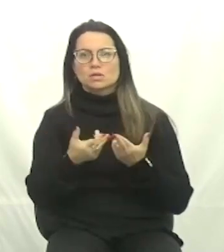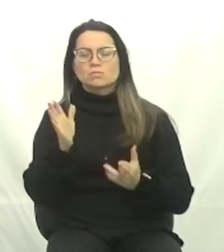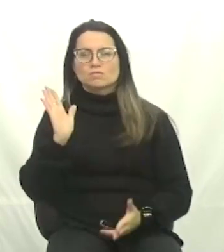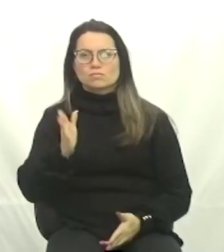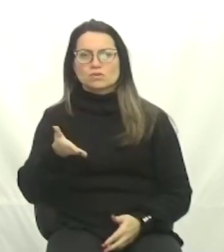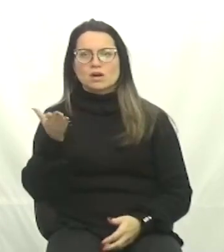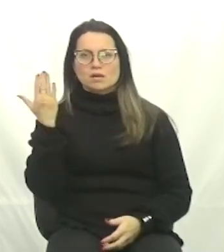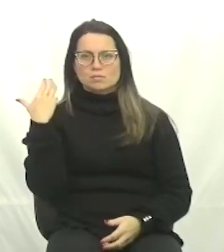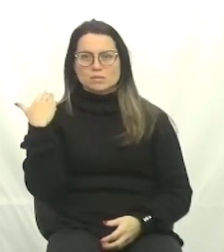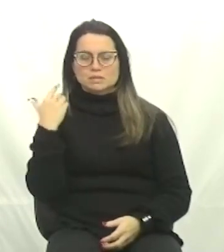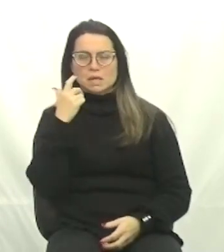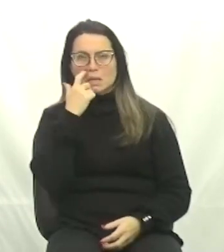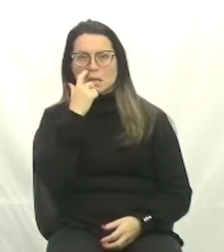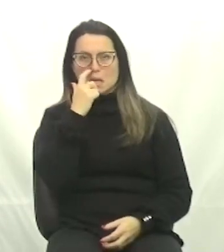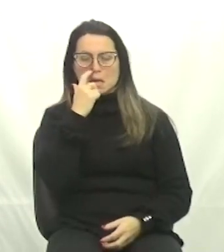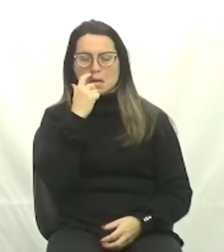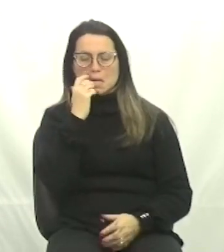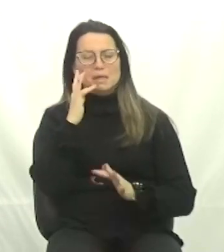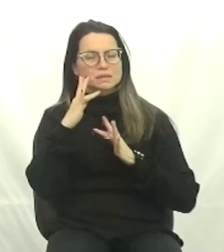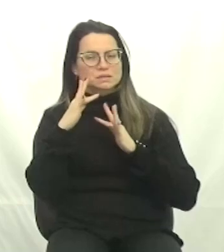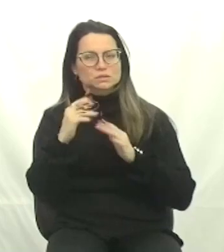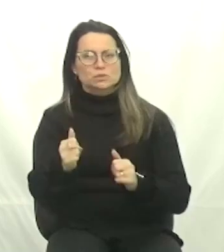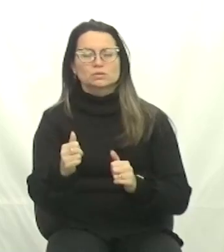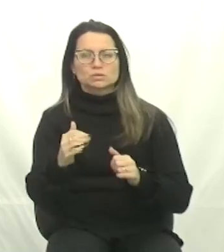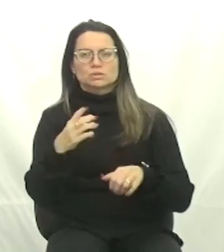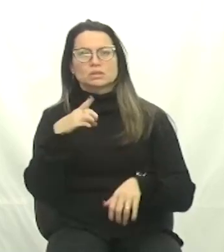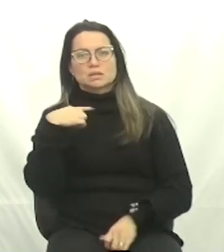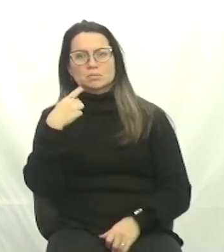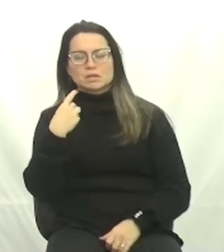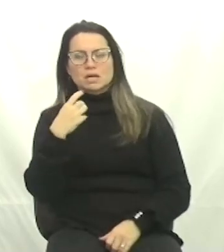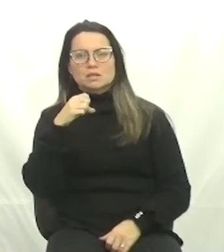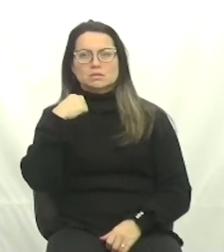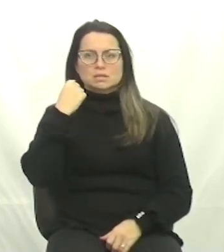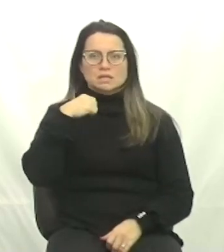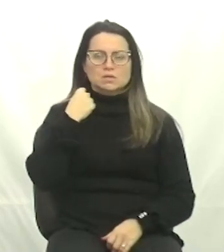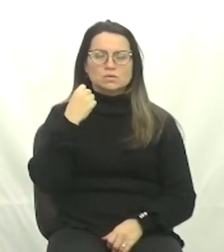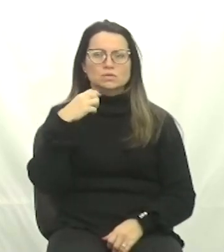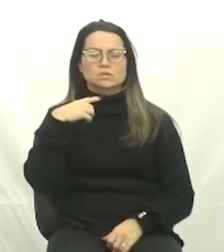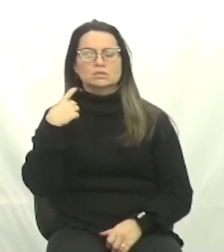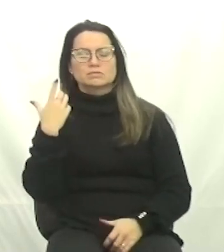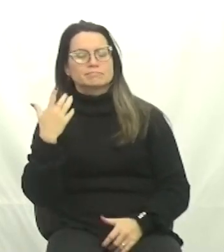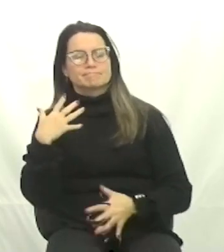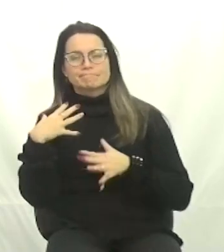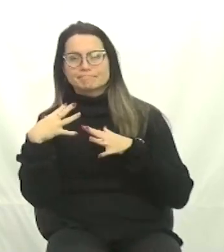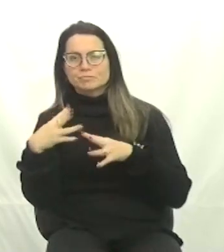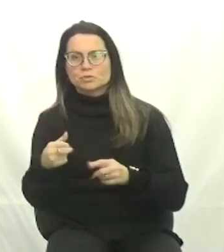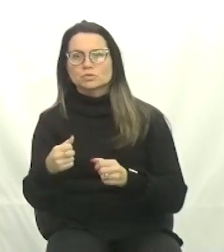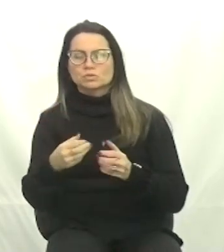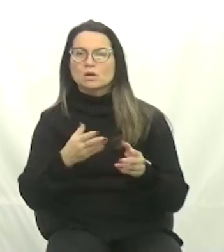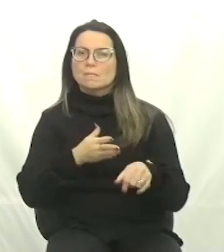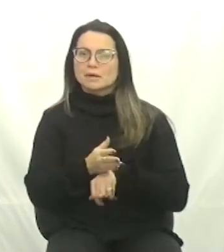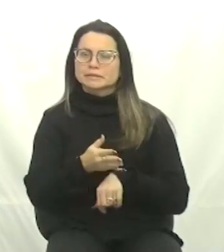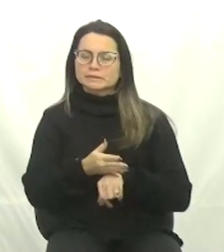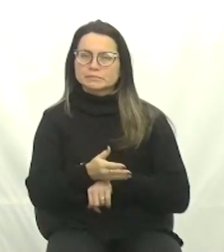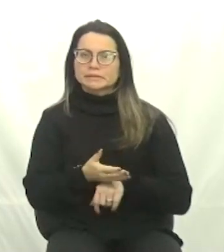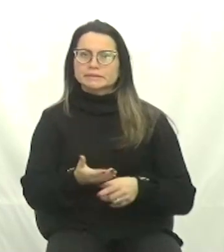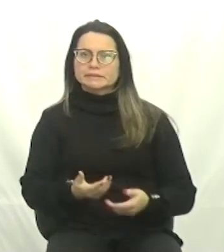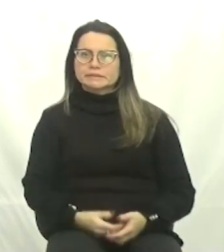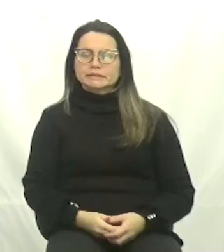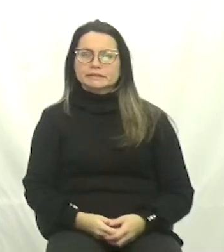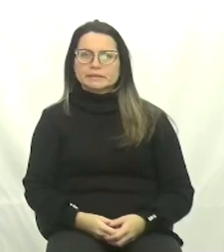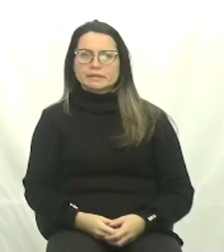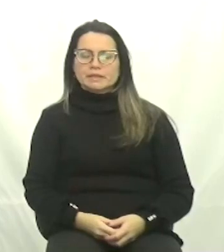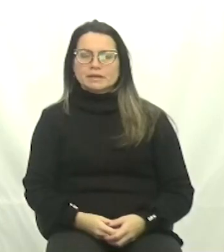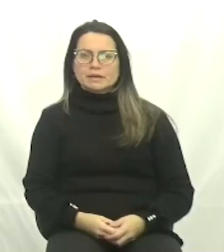os deputados, senadores do Estado de Santa Catarina se envolvessem. E aí, é claro que teve algumas informações que nós obtivemos junto ao senador Jorge